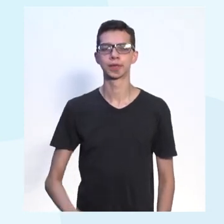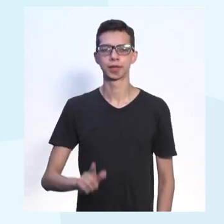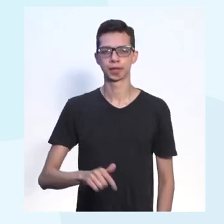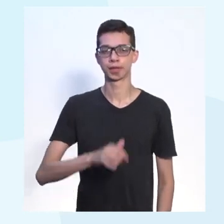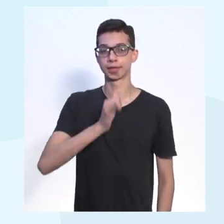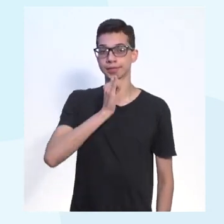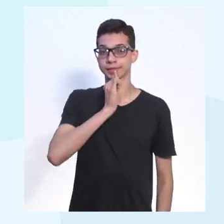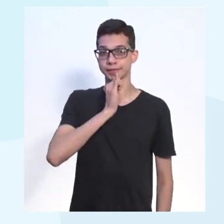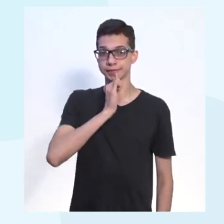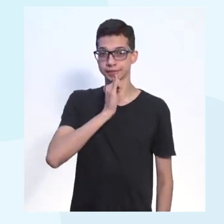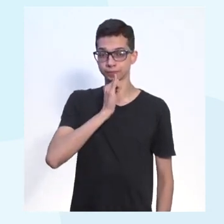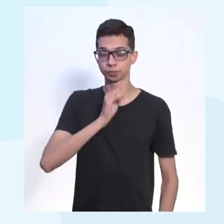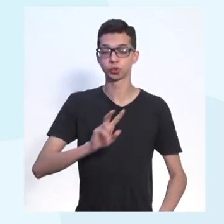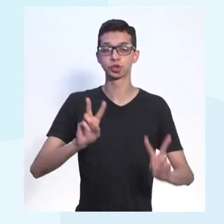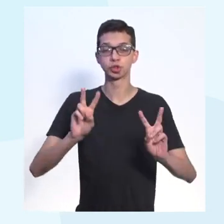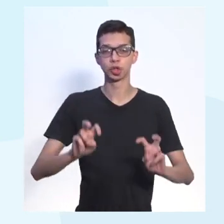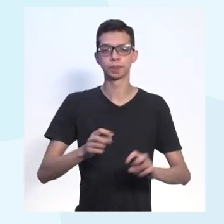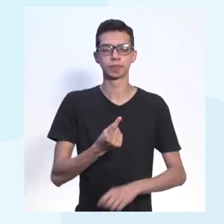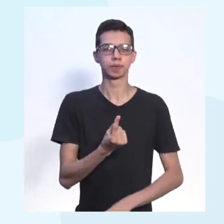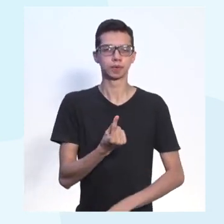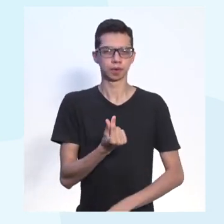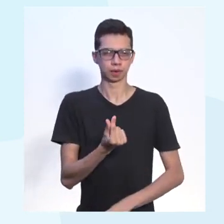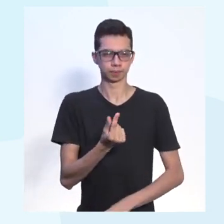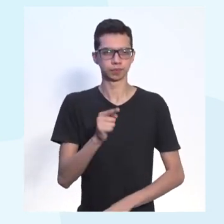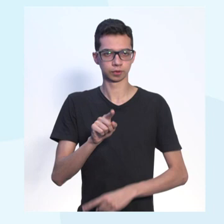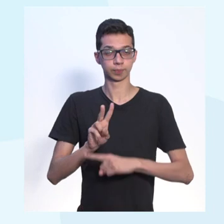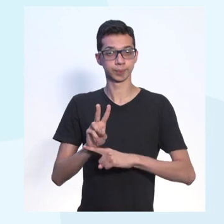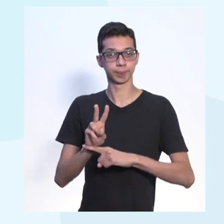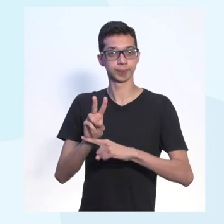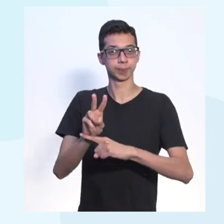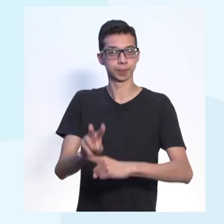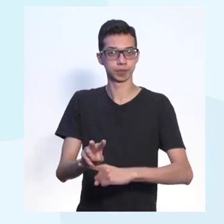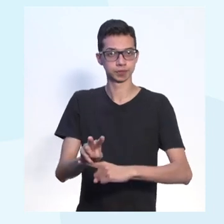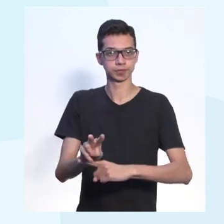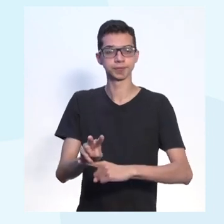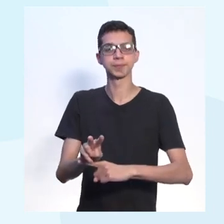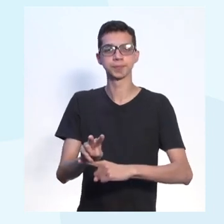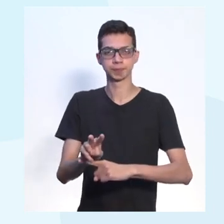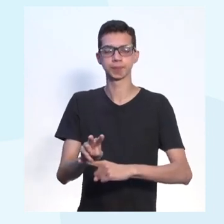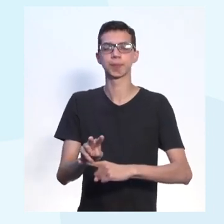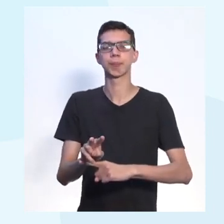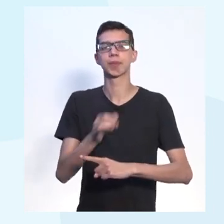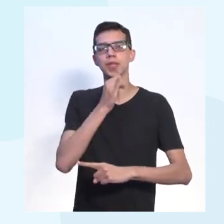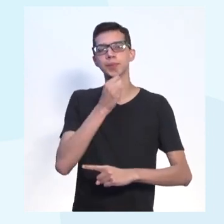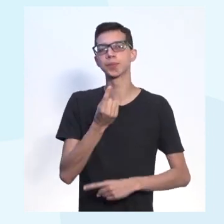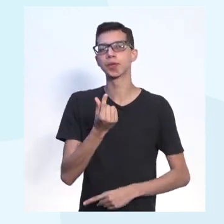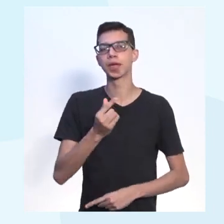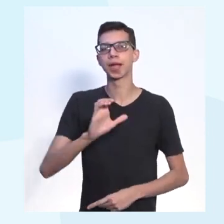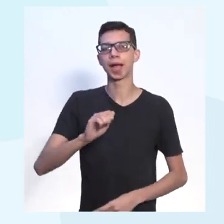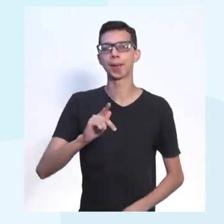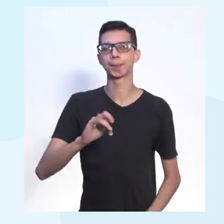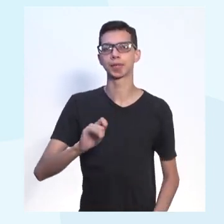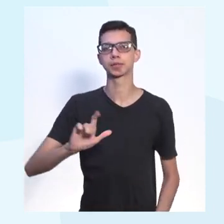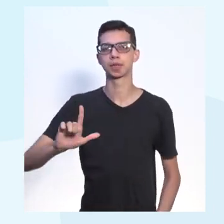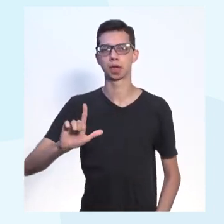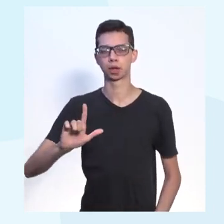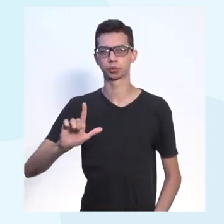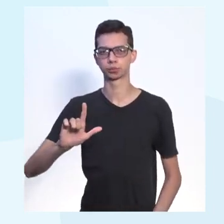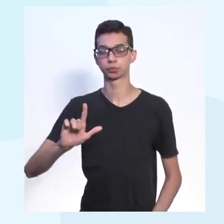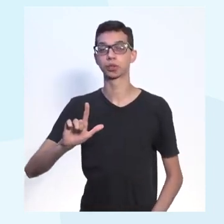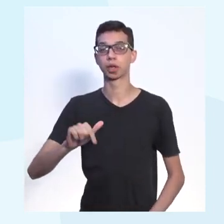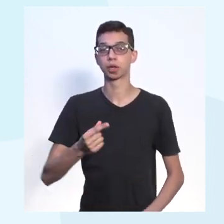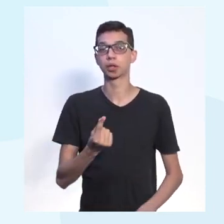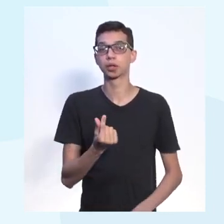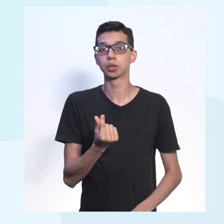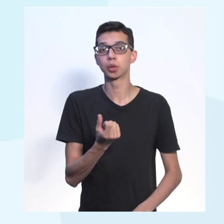remuneração de um capital que foi emprestado. No nosso caso, o nosso capital era o valor do